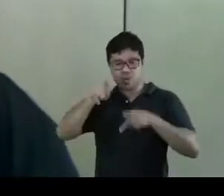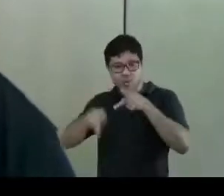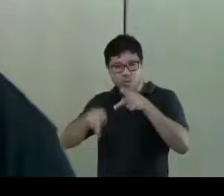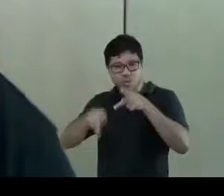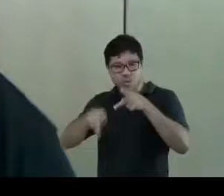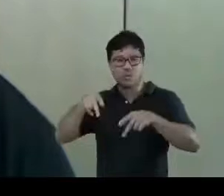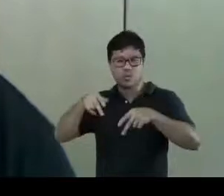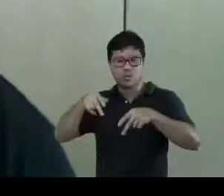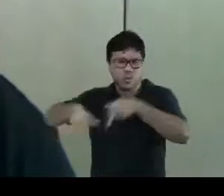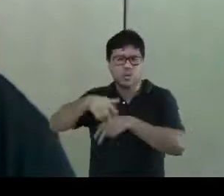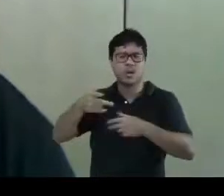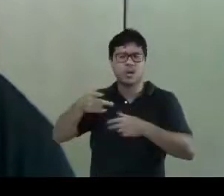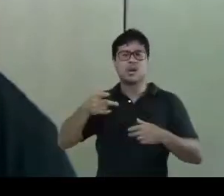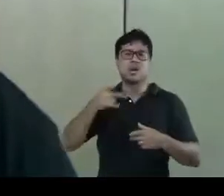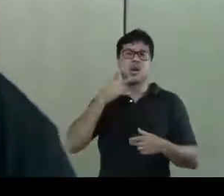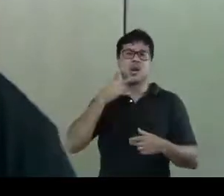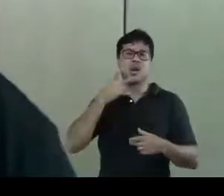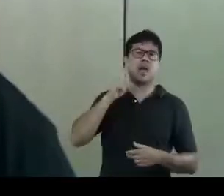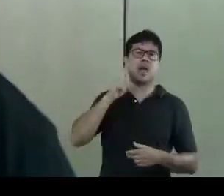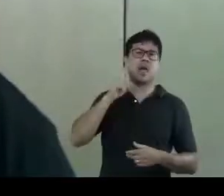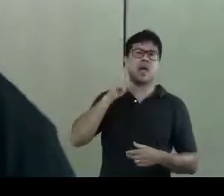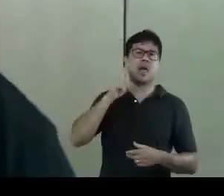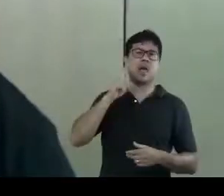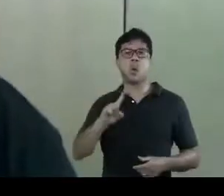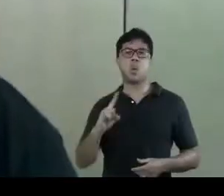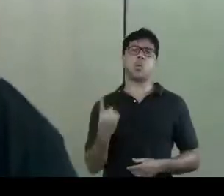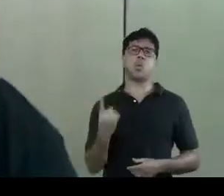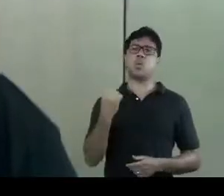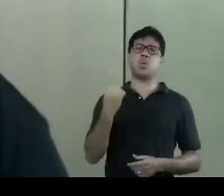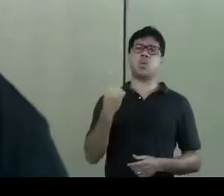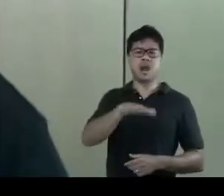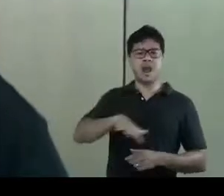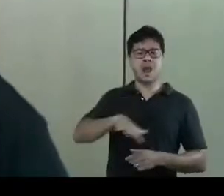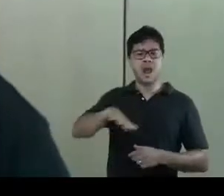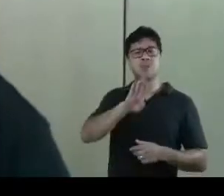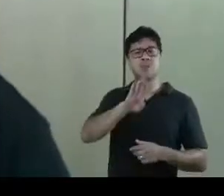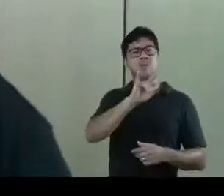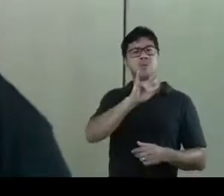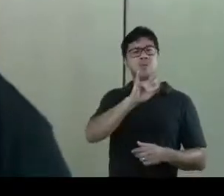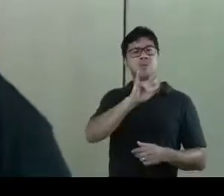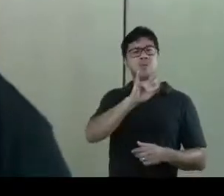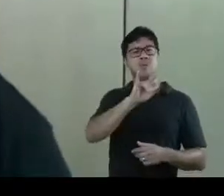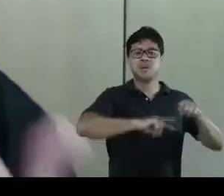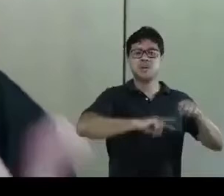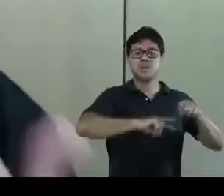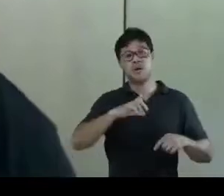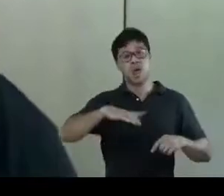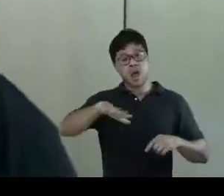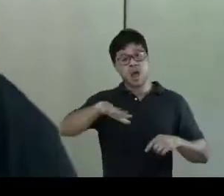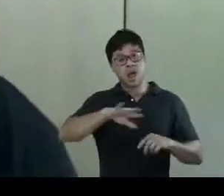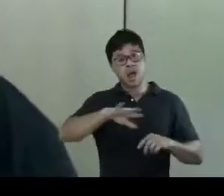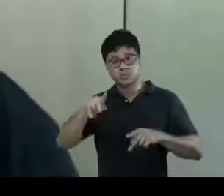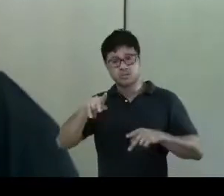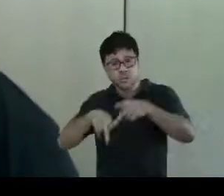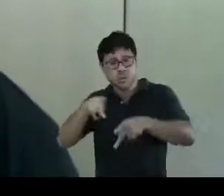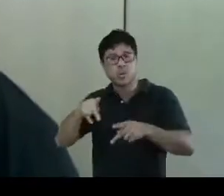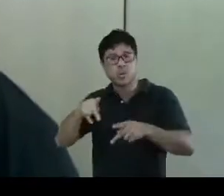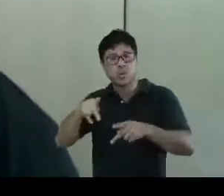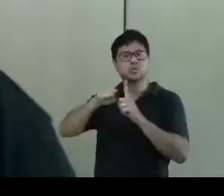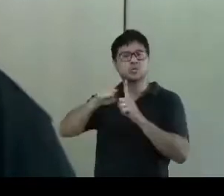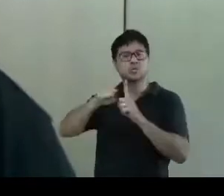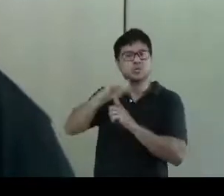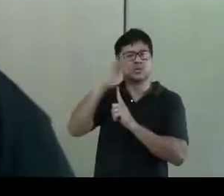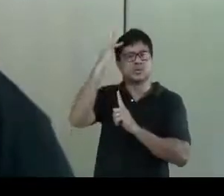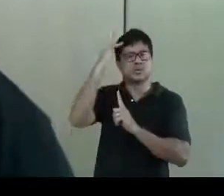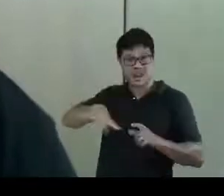geral, não necessariamente, não unicamente para o campo da bibliografia material, mas para o campo das humanidades, que é um